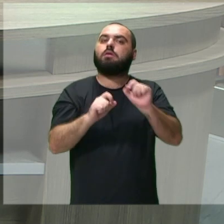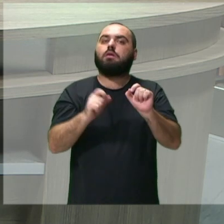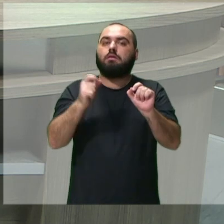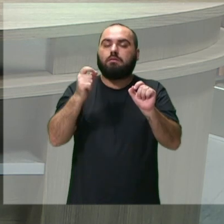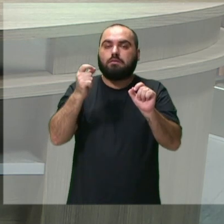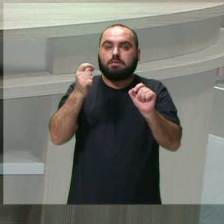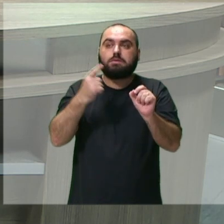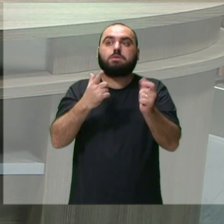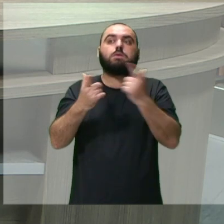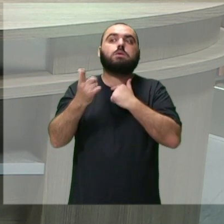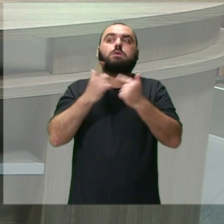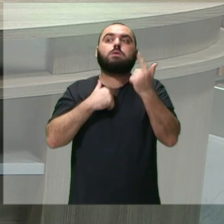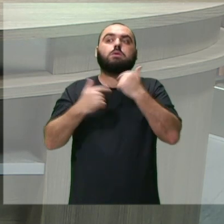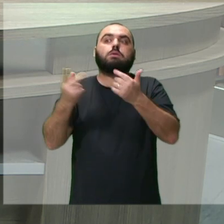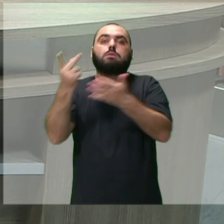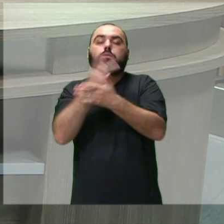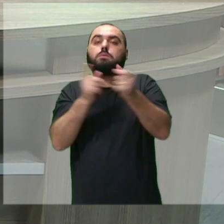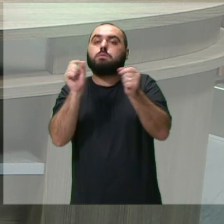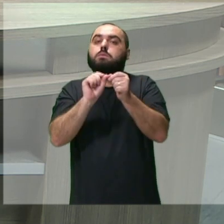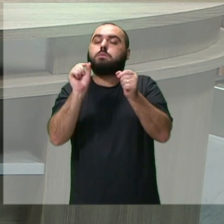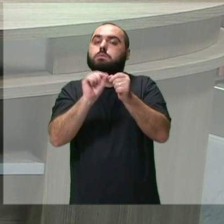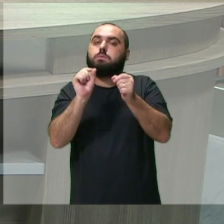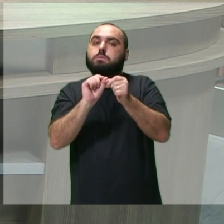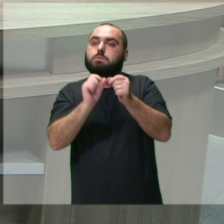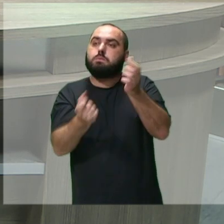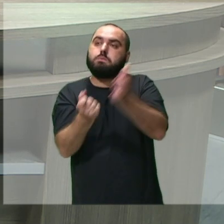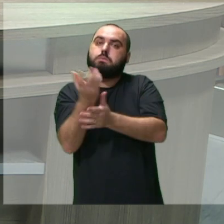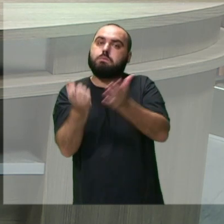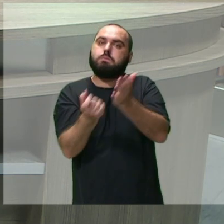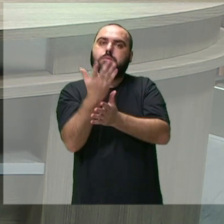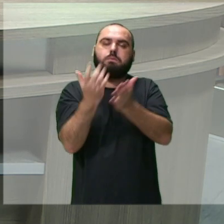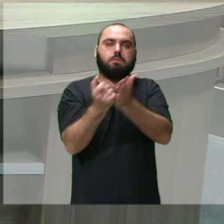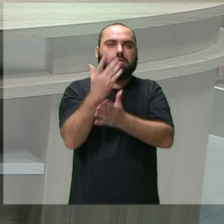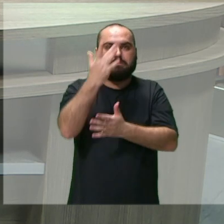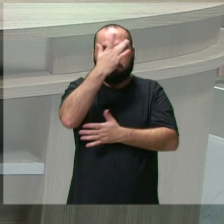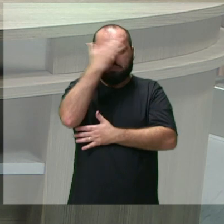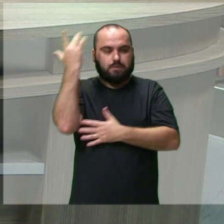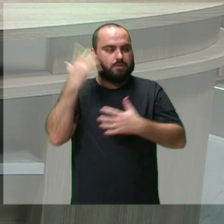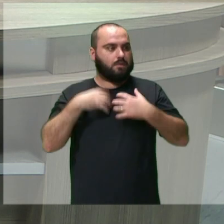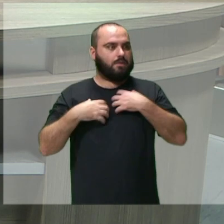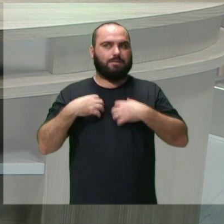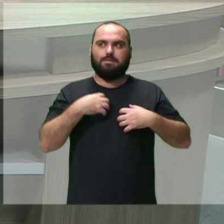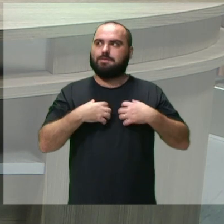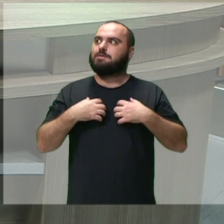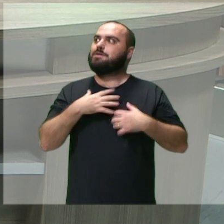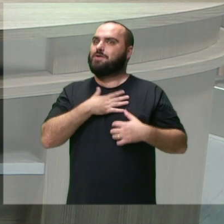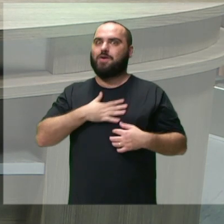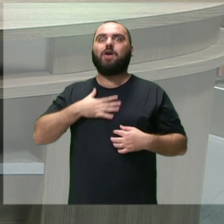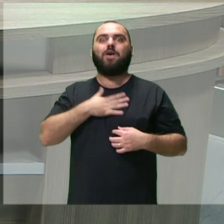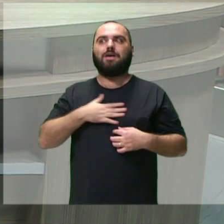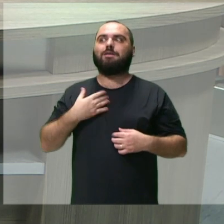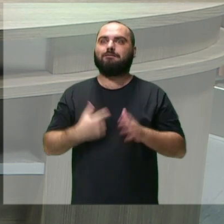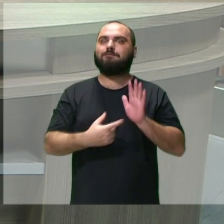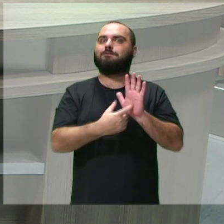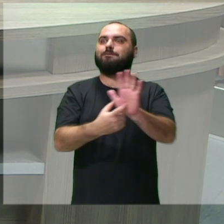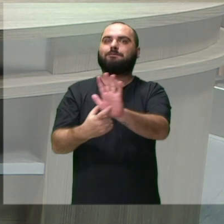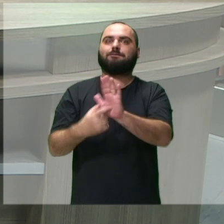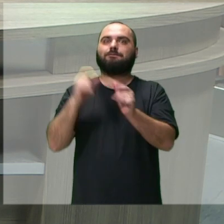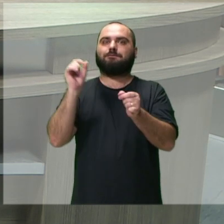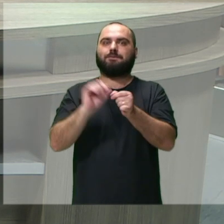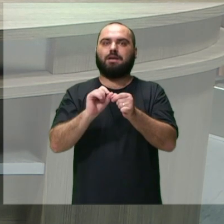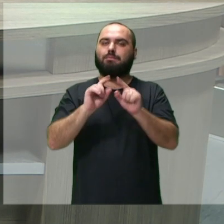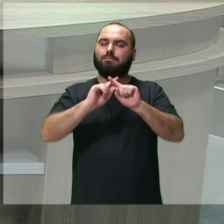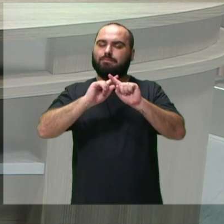de produzir, de fazer, isso é o que faz com que as obras aconteçam. Mas tem